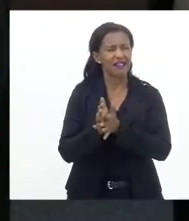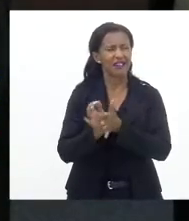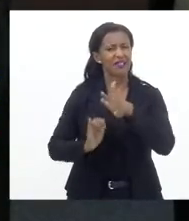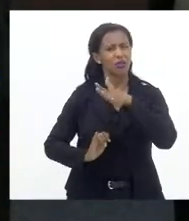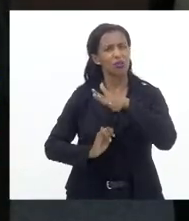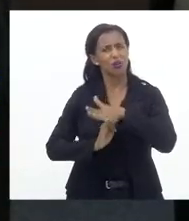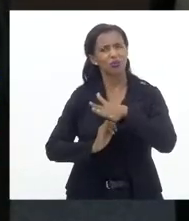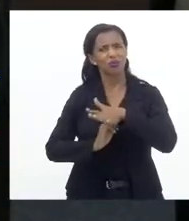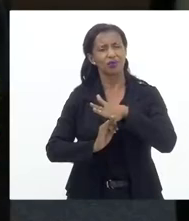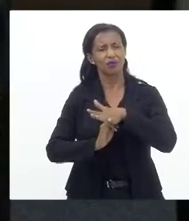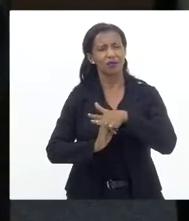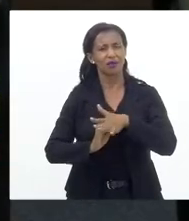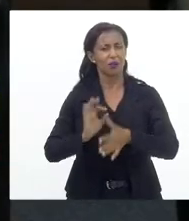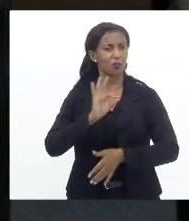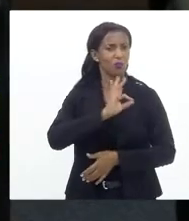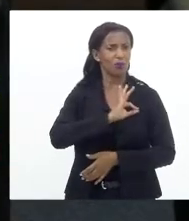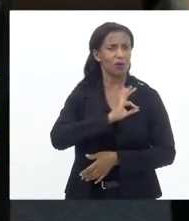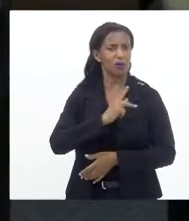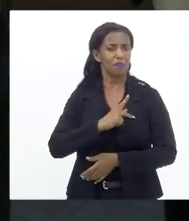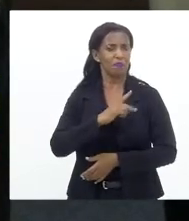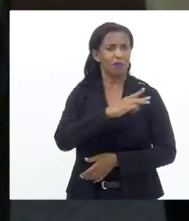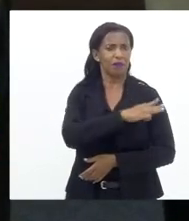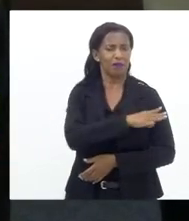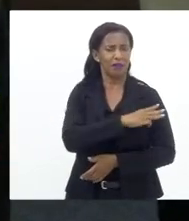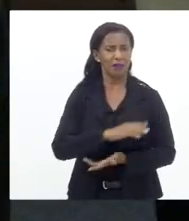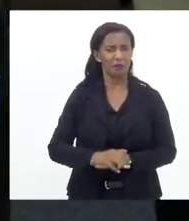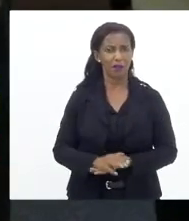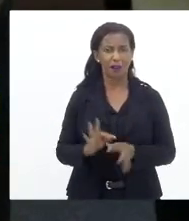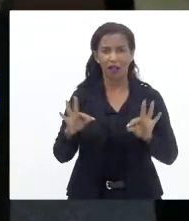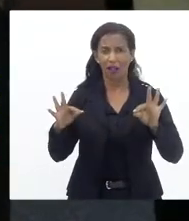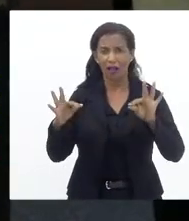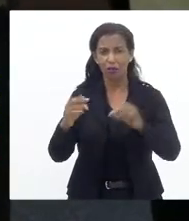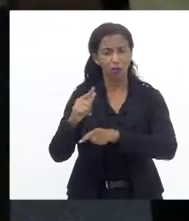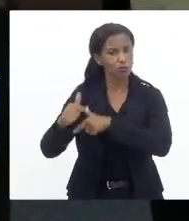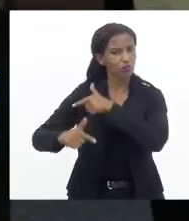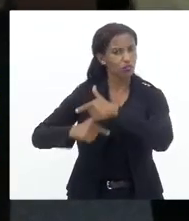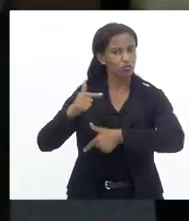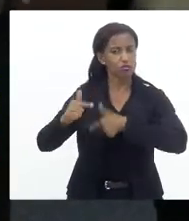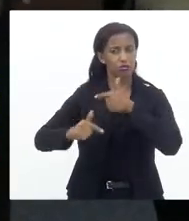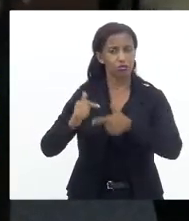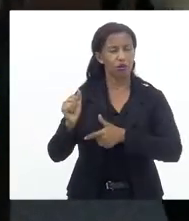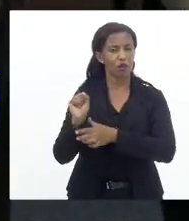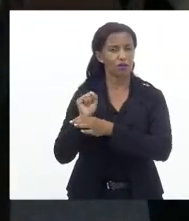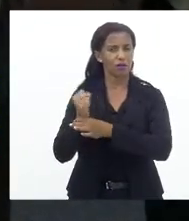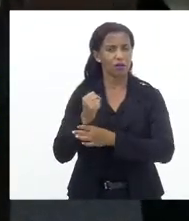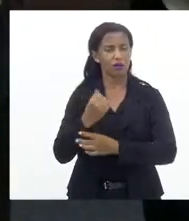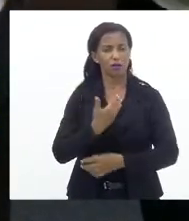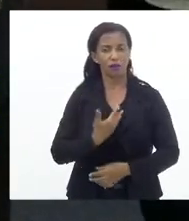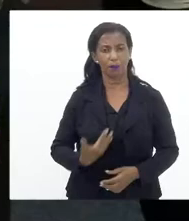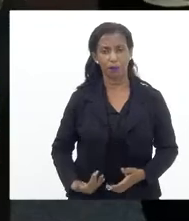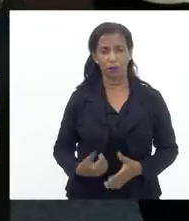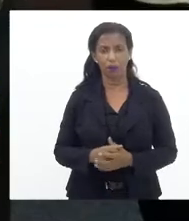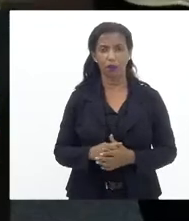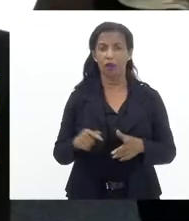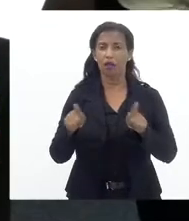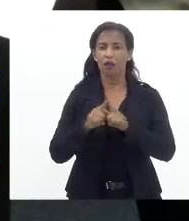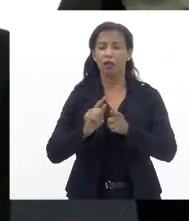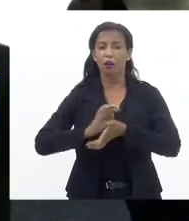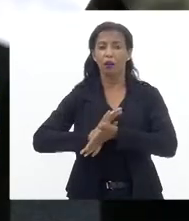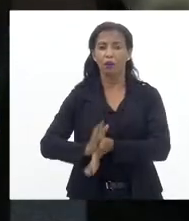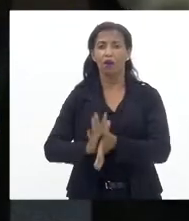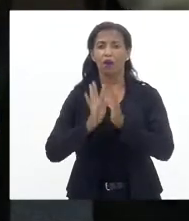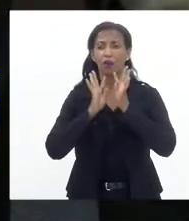instituição Polícia Militar do Estado do Rio de Janeiro a todos os agentes de Segurança Pública do Rio de Janeiro humilhando a família